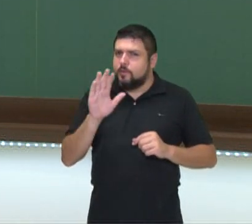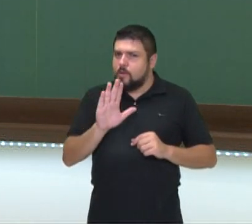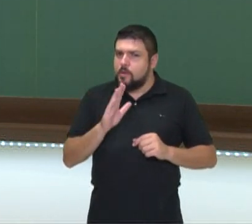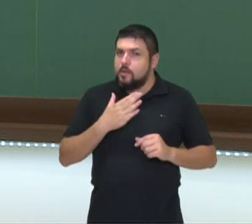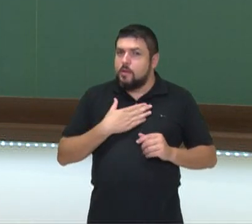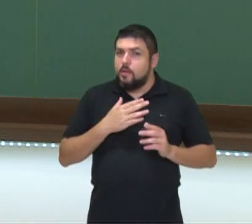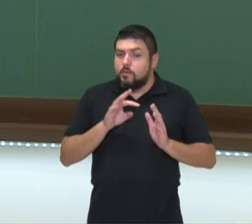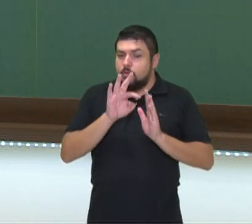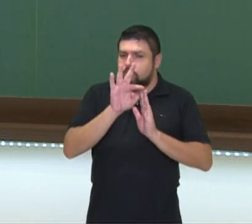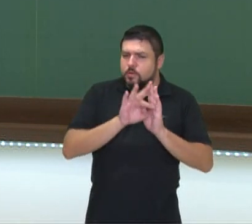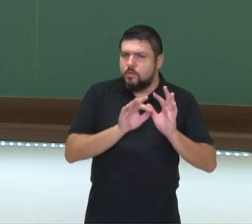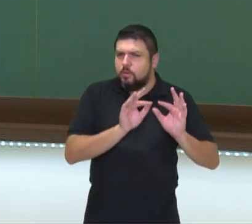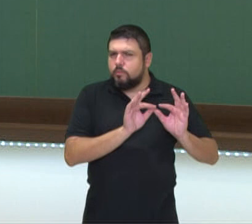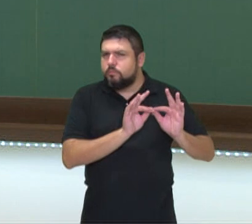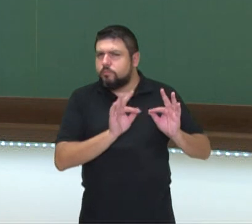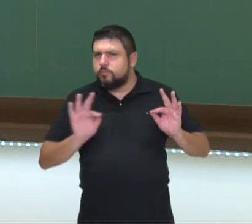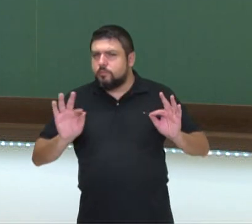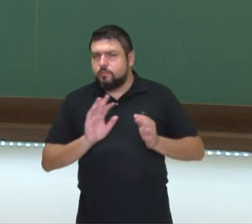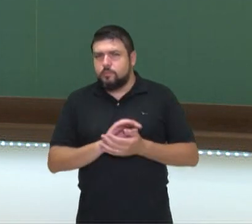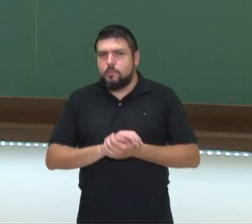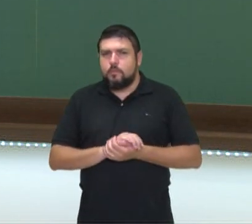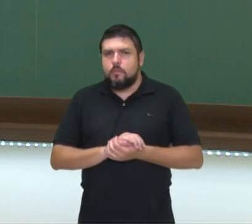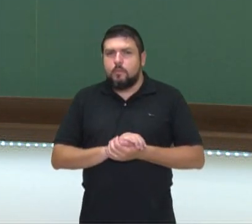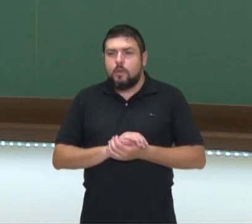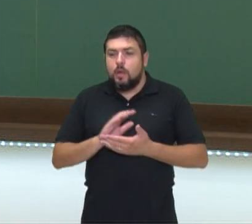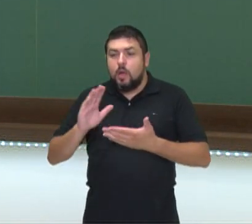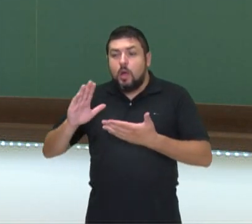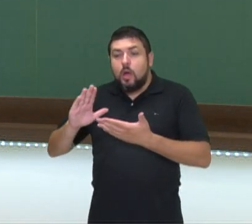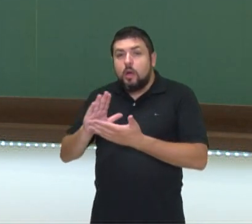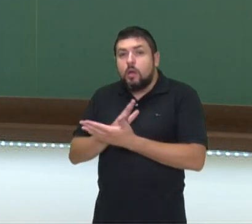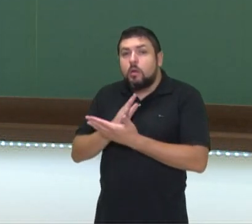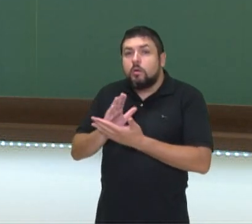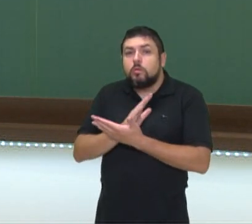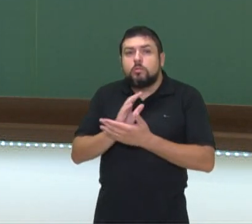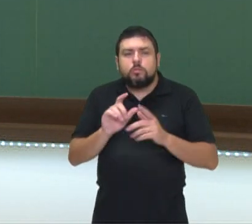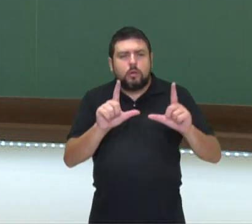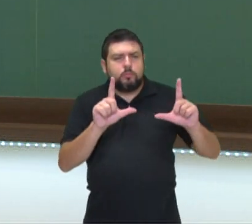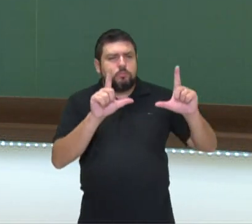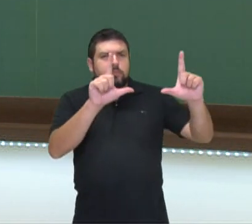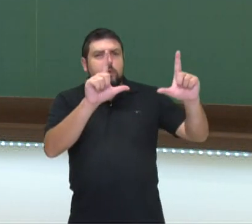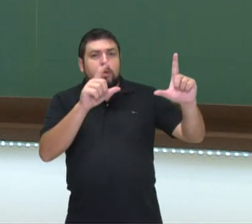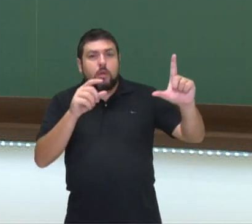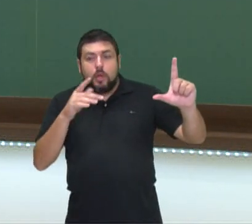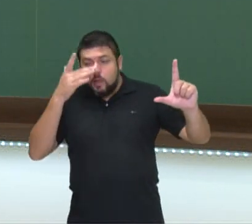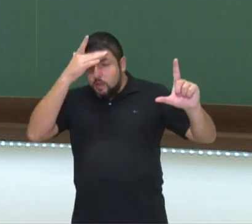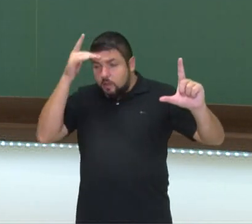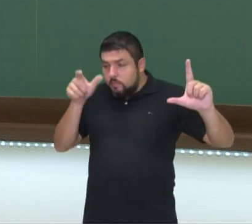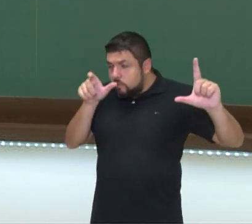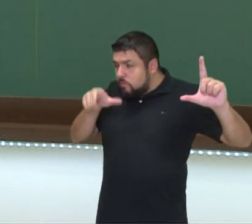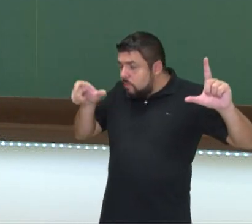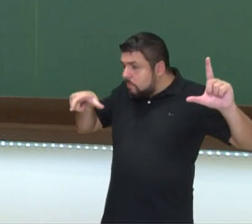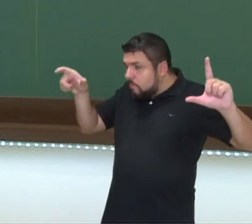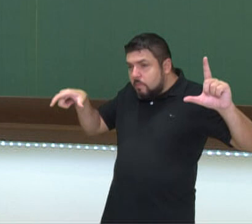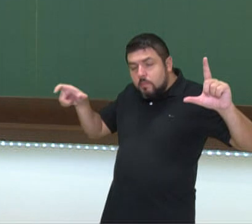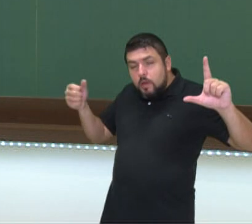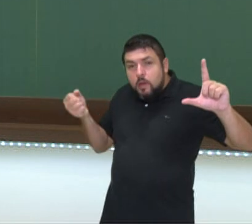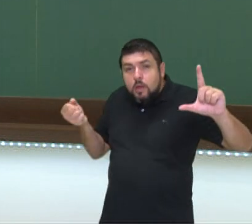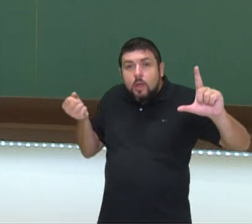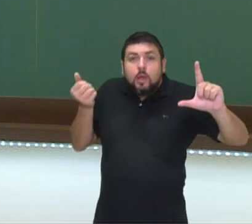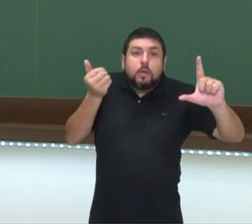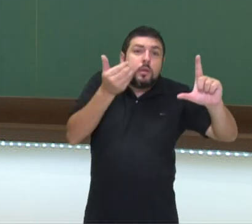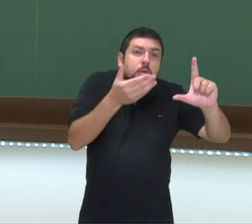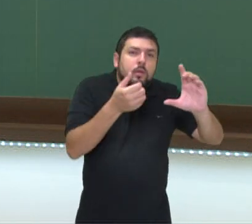do texto. As pessoas consideraram a obra dele algumas características, atribuíram características. Isso tem a ver com os